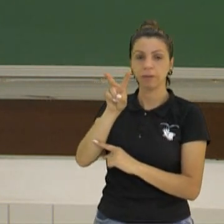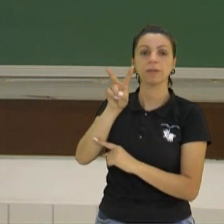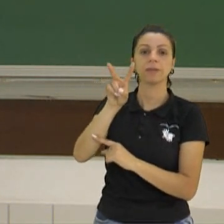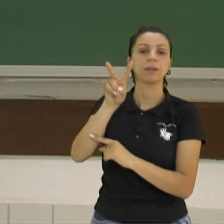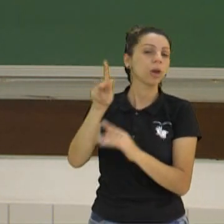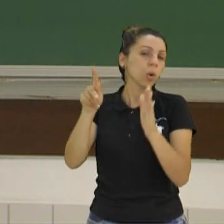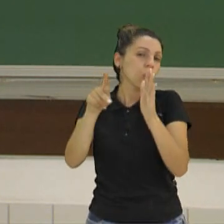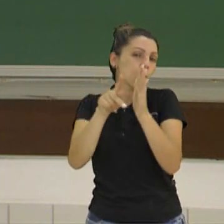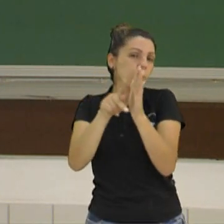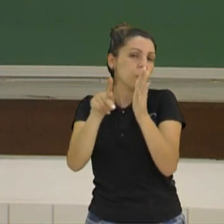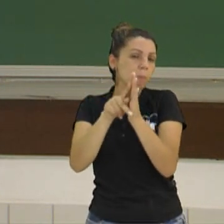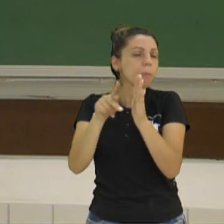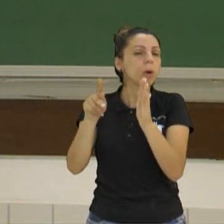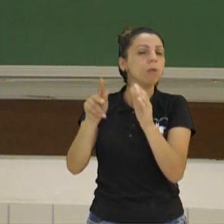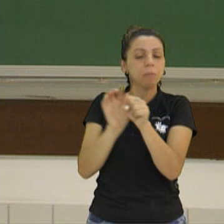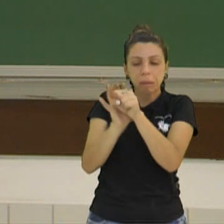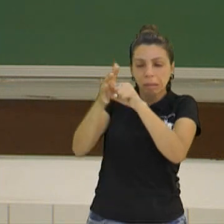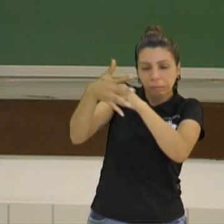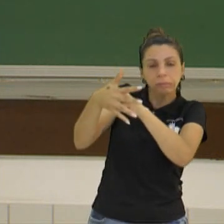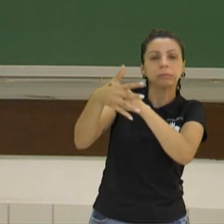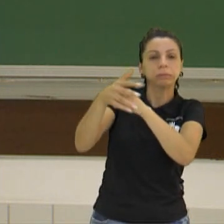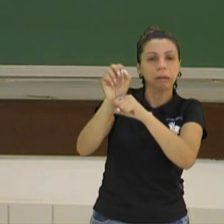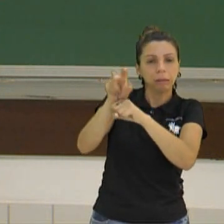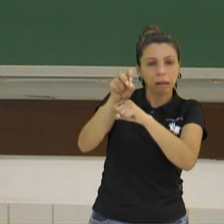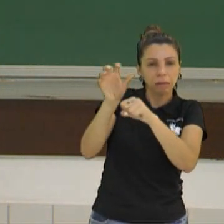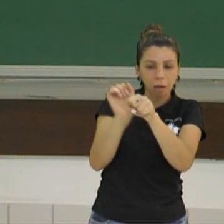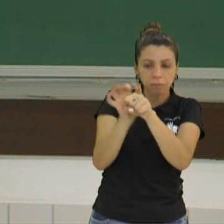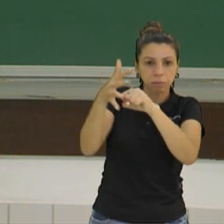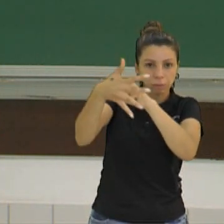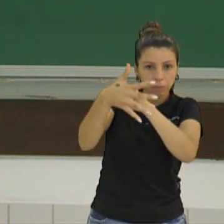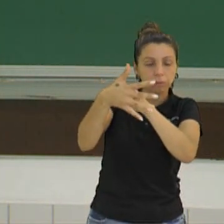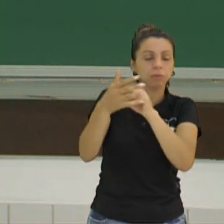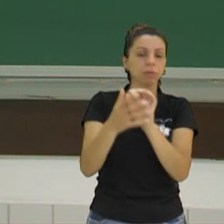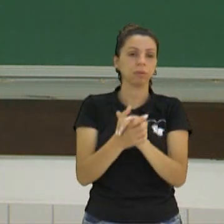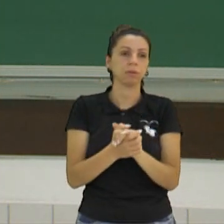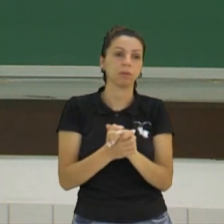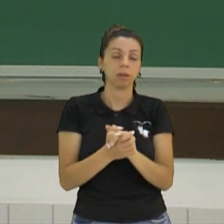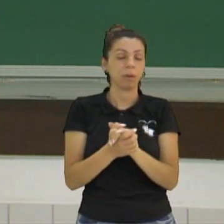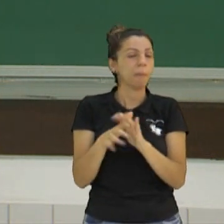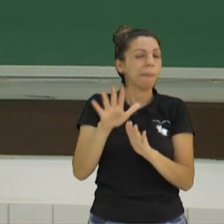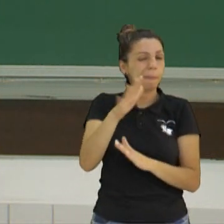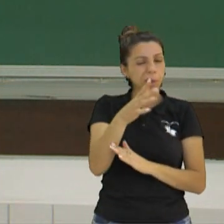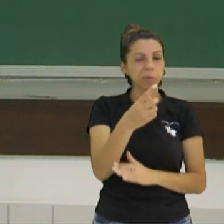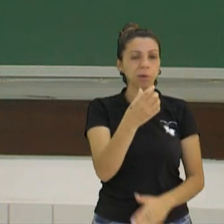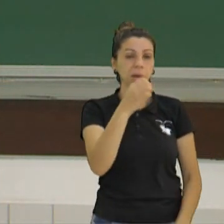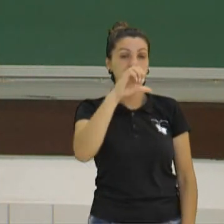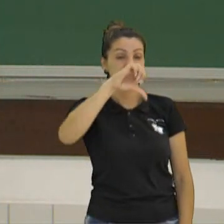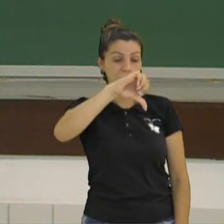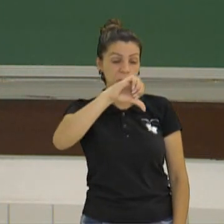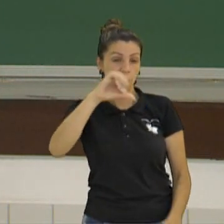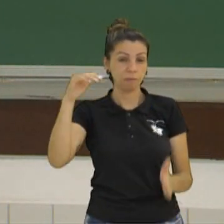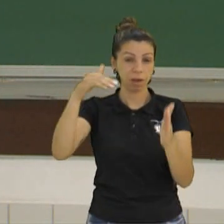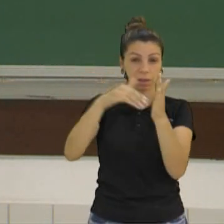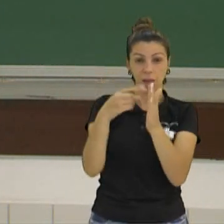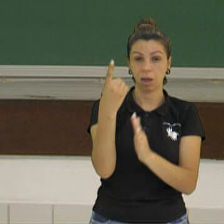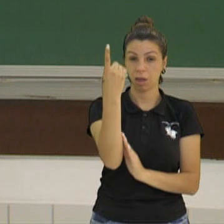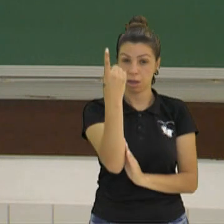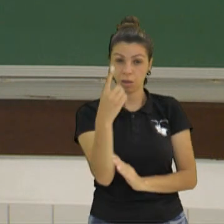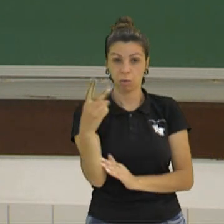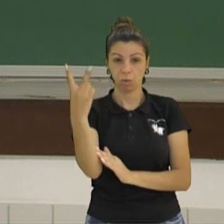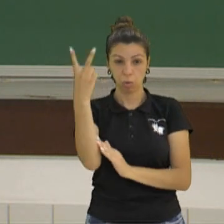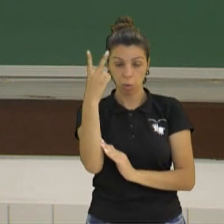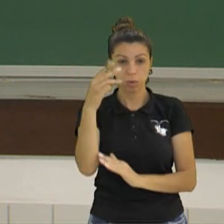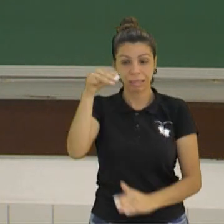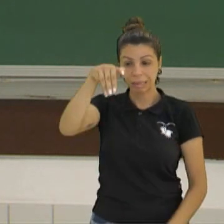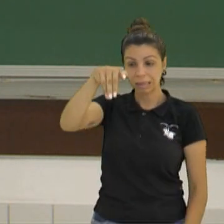do Covid-19, tá? Ele varia de 9 a 12 nanômetros, tá? Um nanômetro é uma medida,